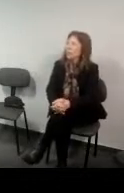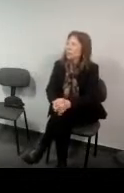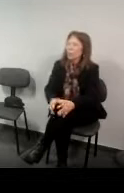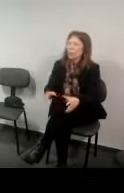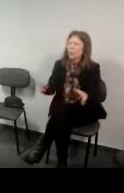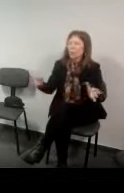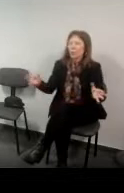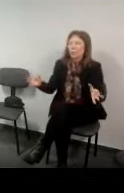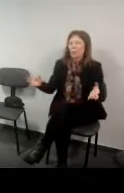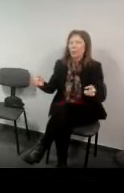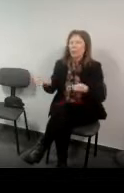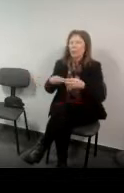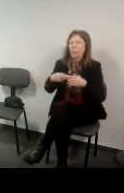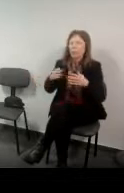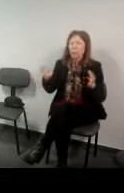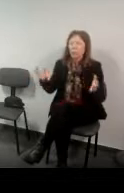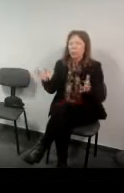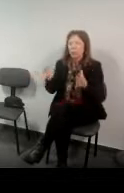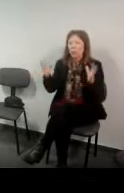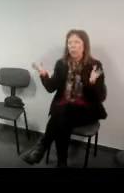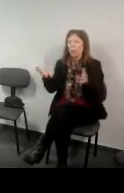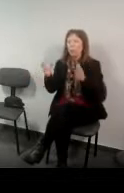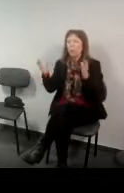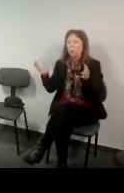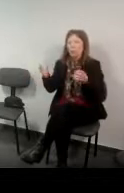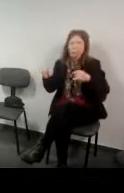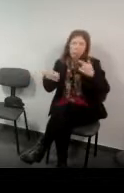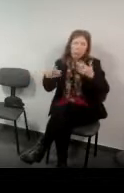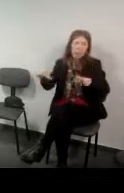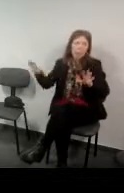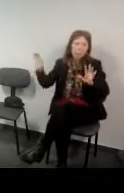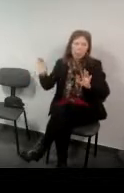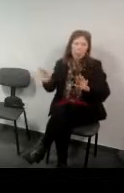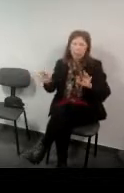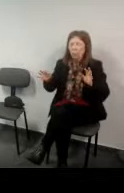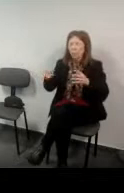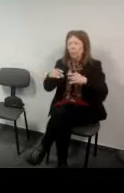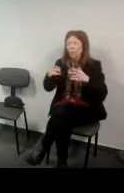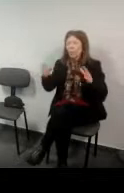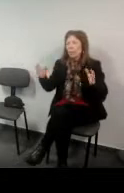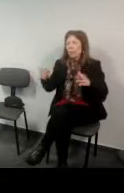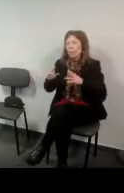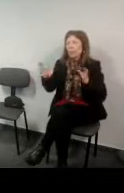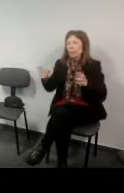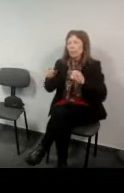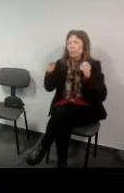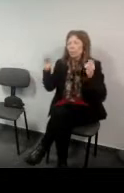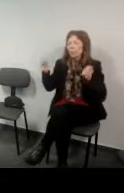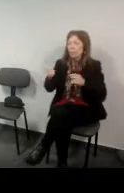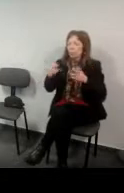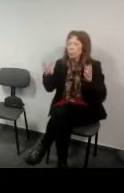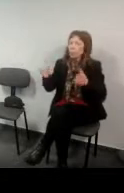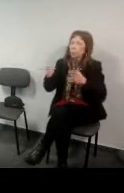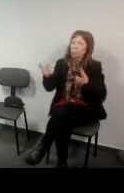Porque, veja, a pessoa diz, hoje eu conheci com uma dor de cabeça horrível e tal. Às vezes é um paciente que está tratando outra coisa, né? Mas aí, uma